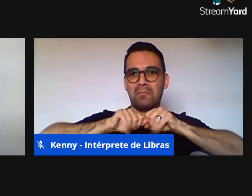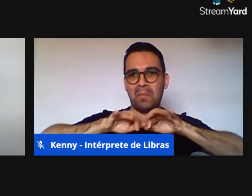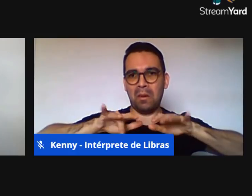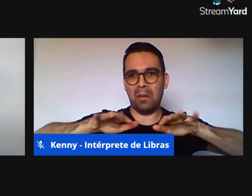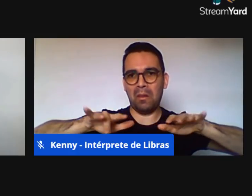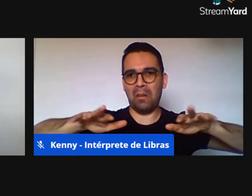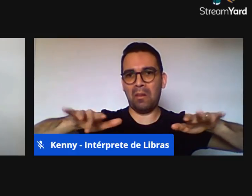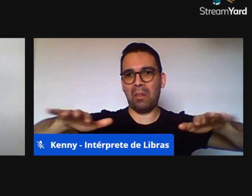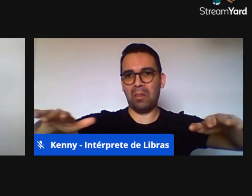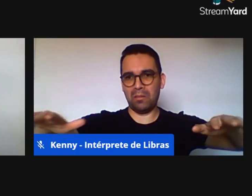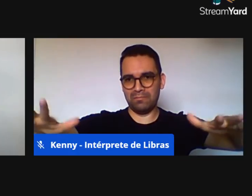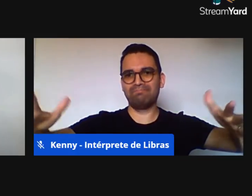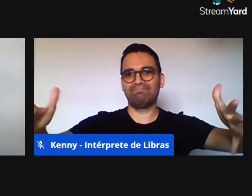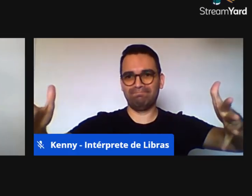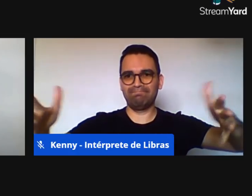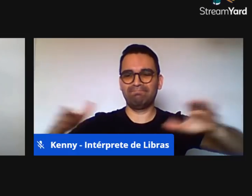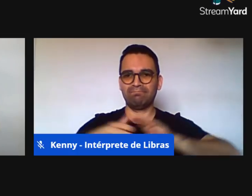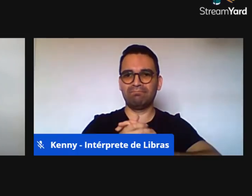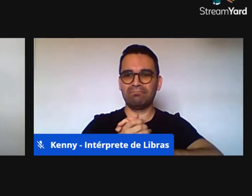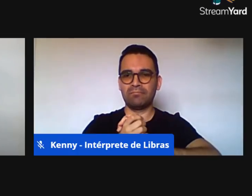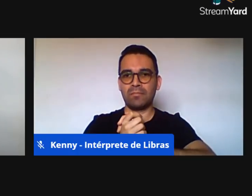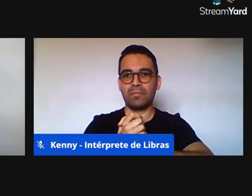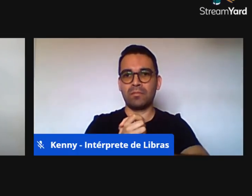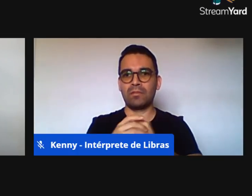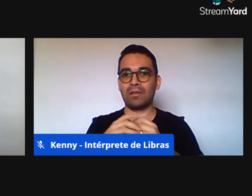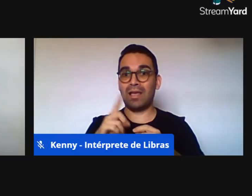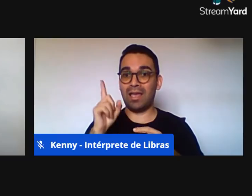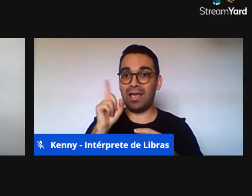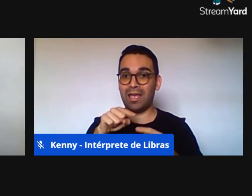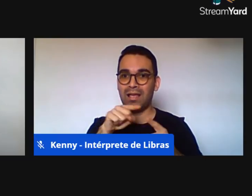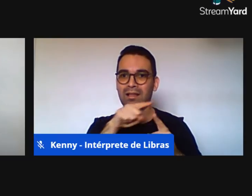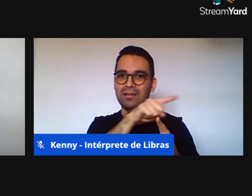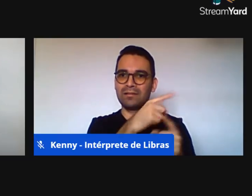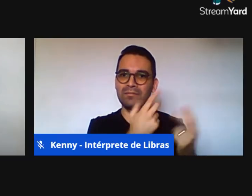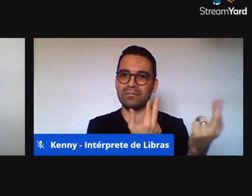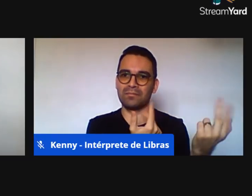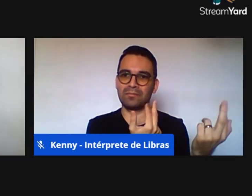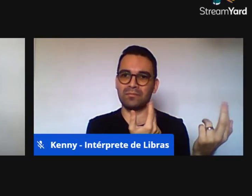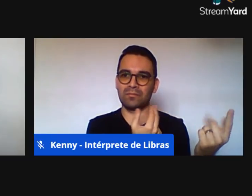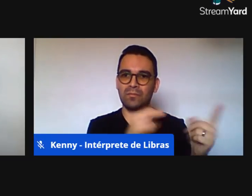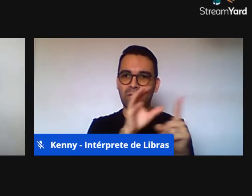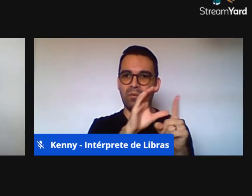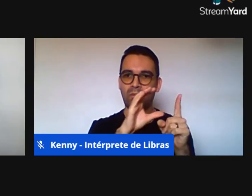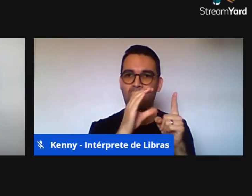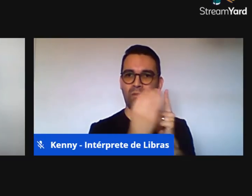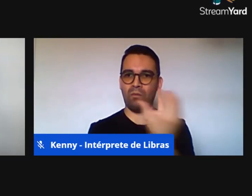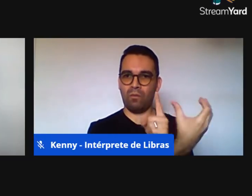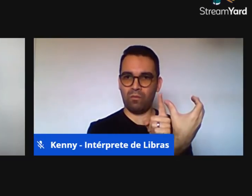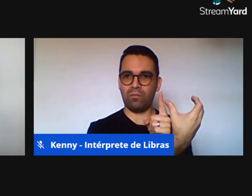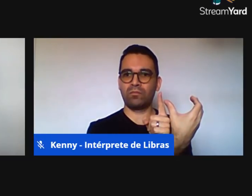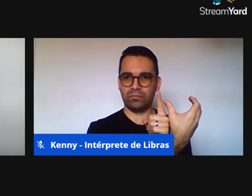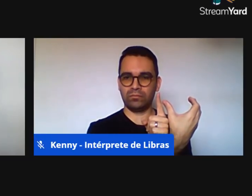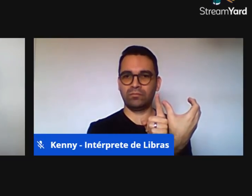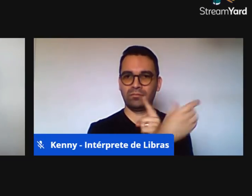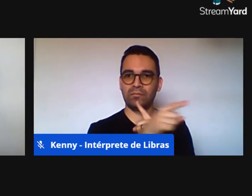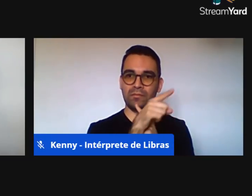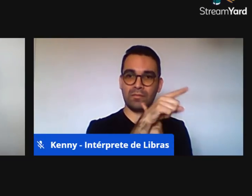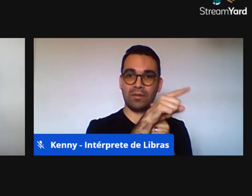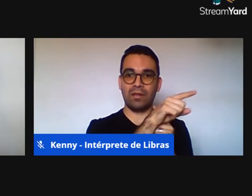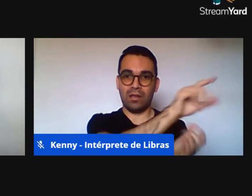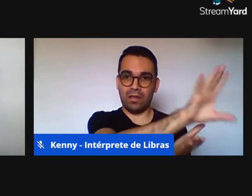maior. Mas isso é sempre reflexo da comunidade que está com uma transmissão alta, tá?